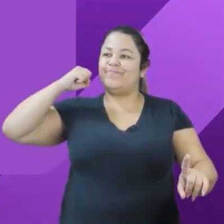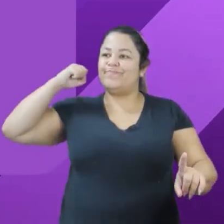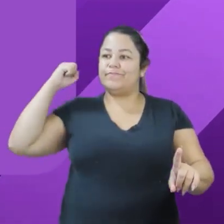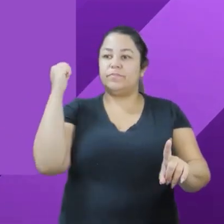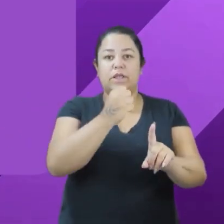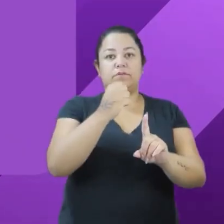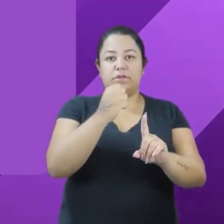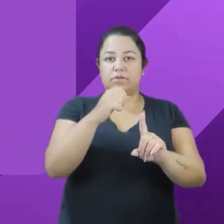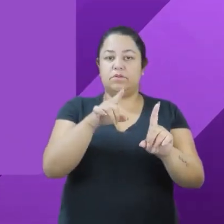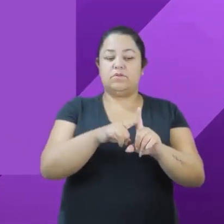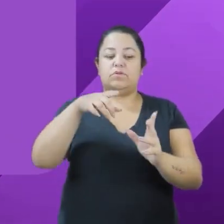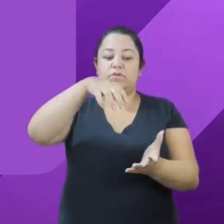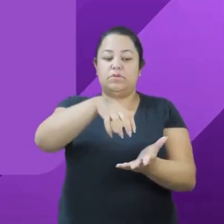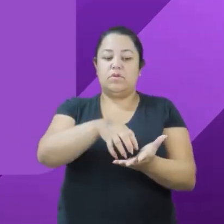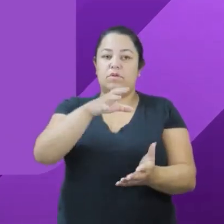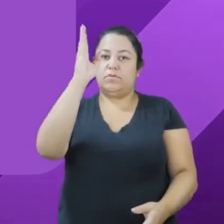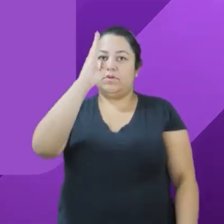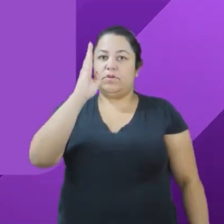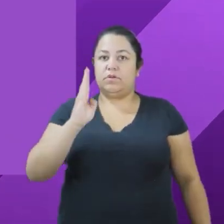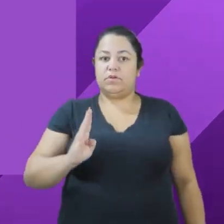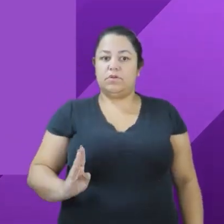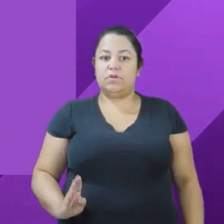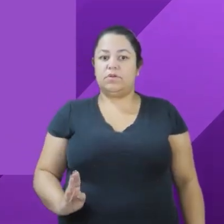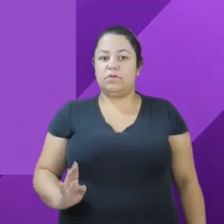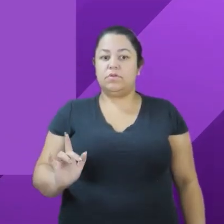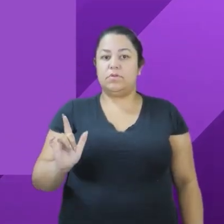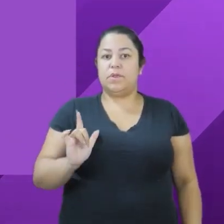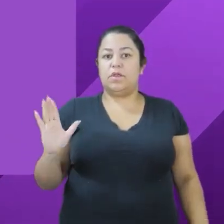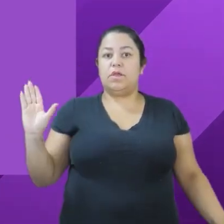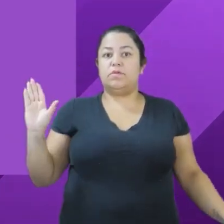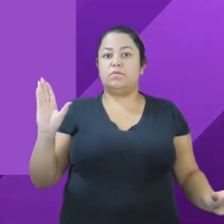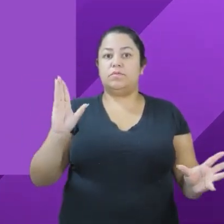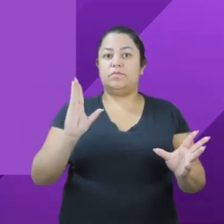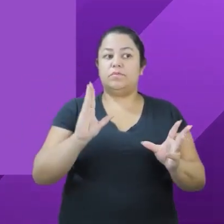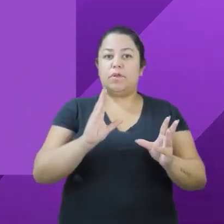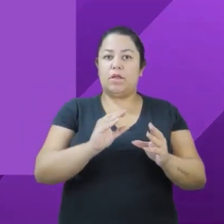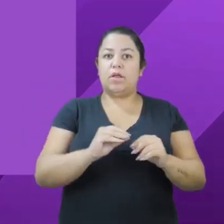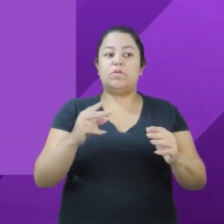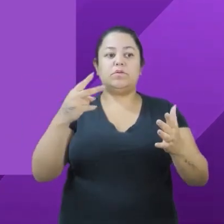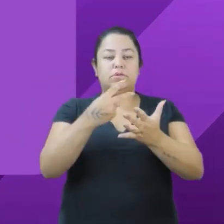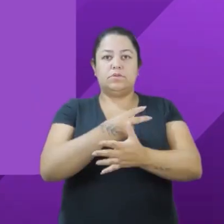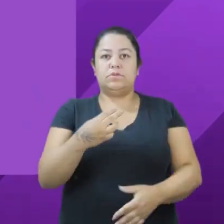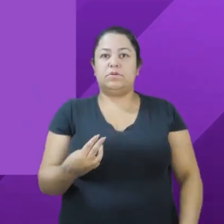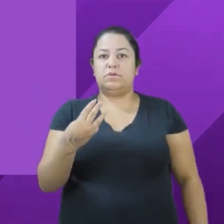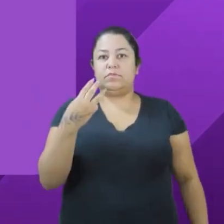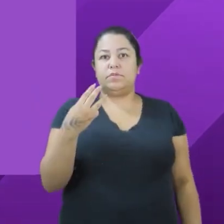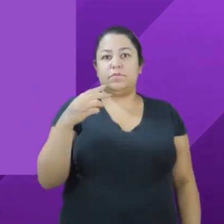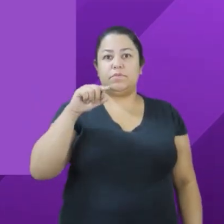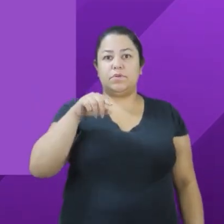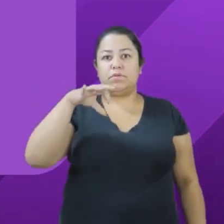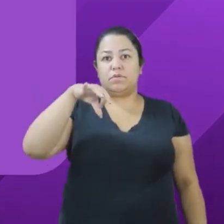brasileiro, né? A gente resumindo, chegam a